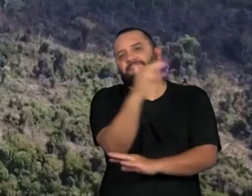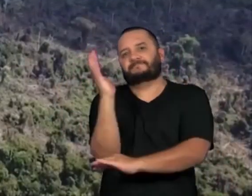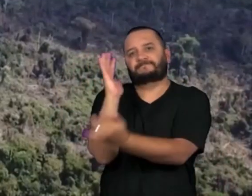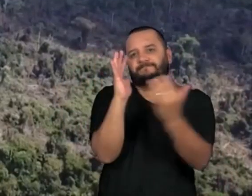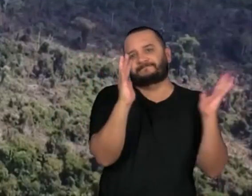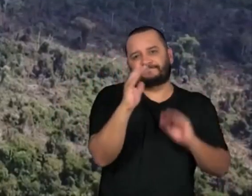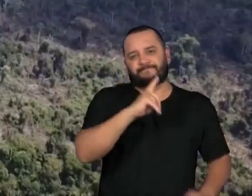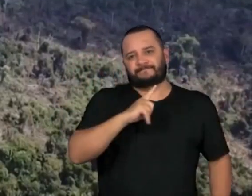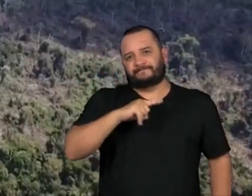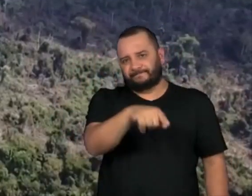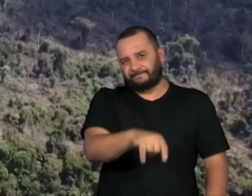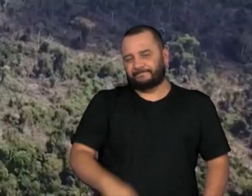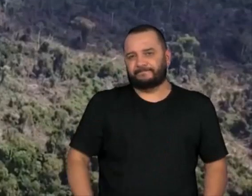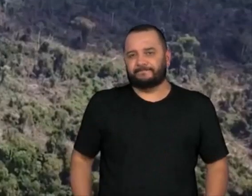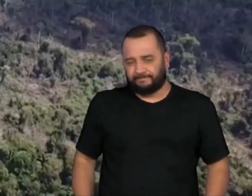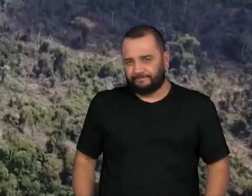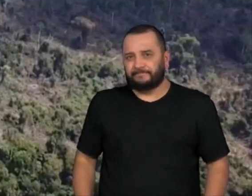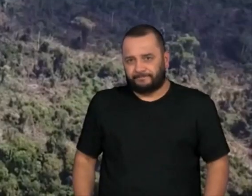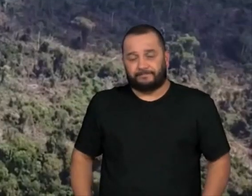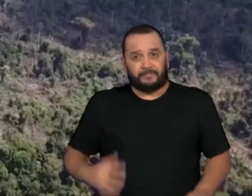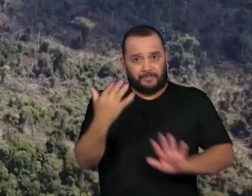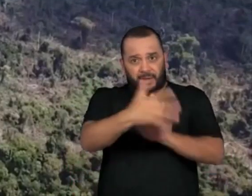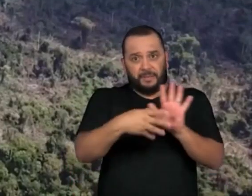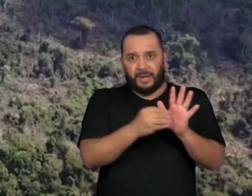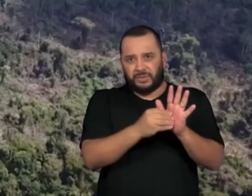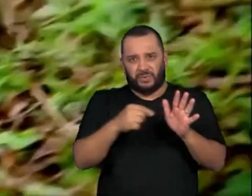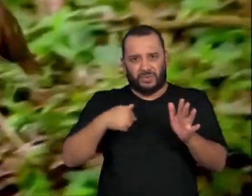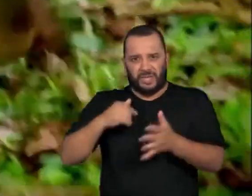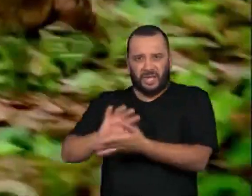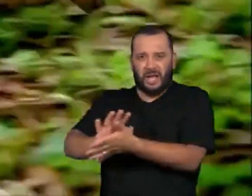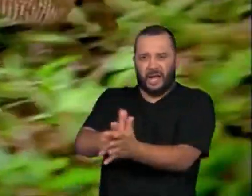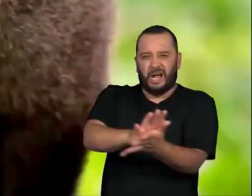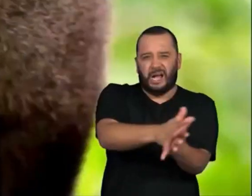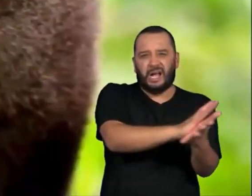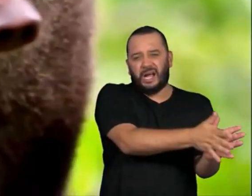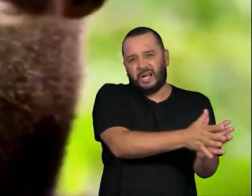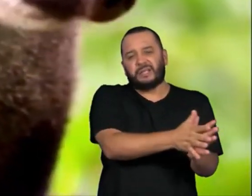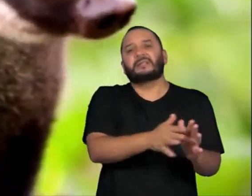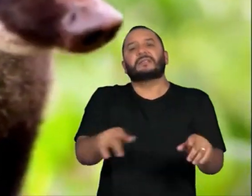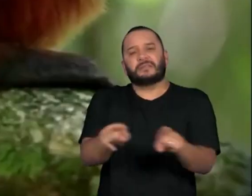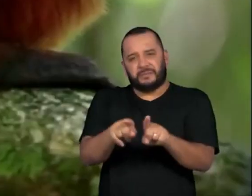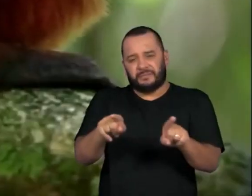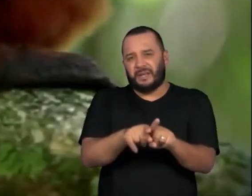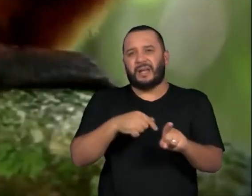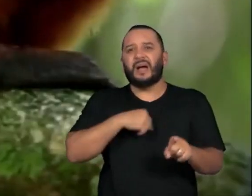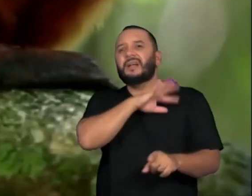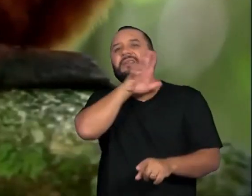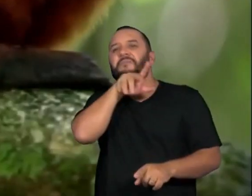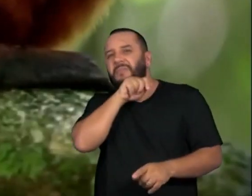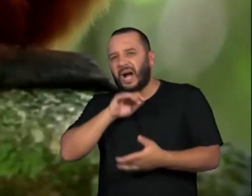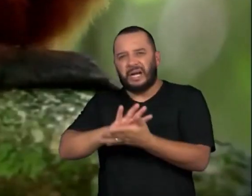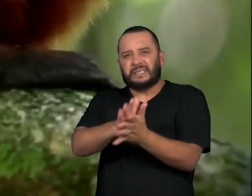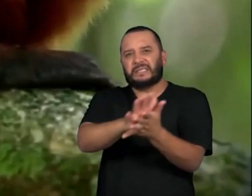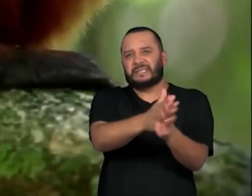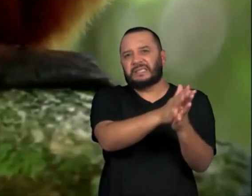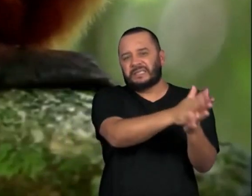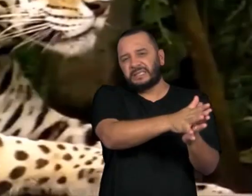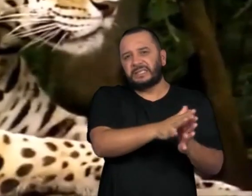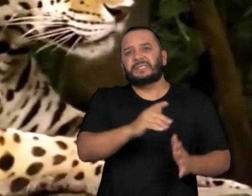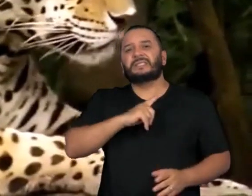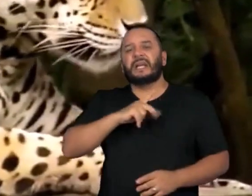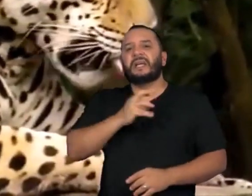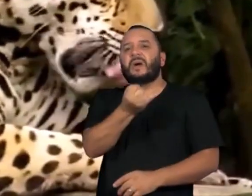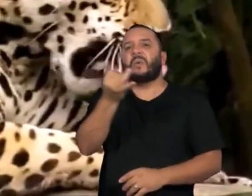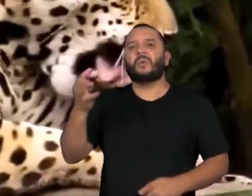A destruição do bioma afeta diretamente a vegetação e os animais. O ritmo do desaparecimento de espécies